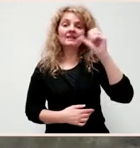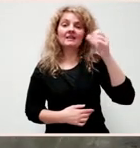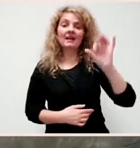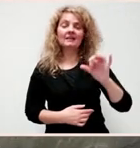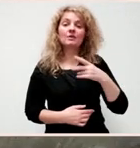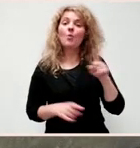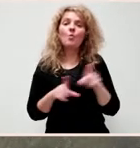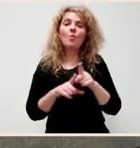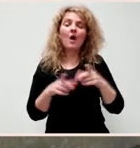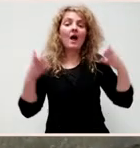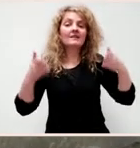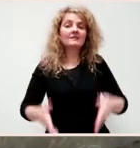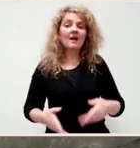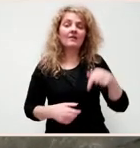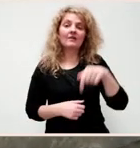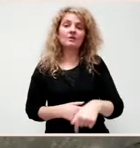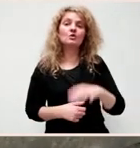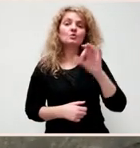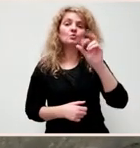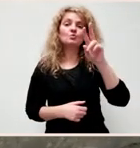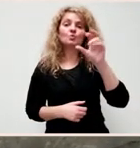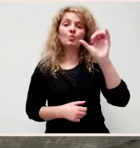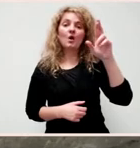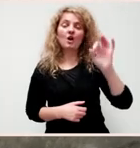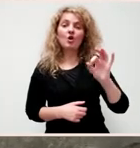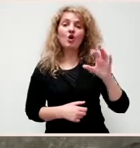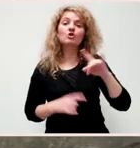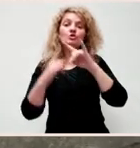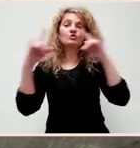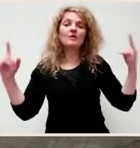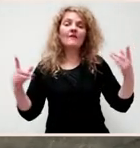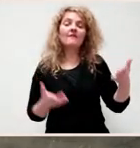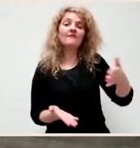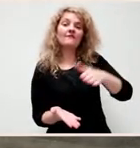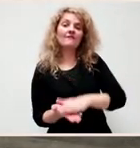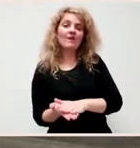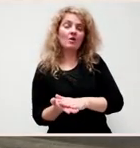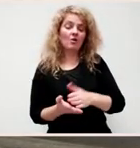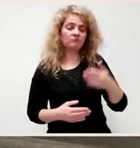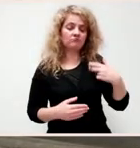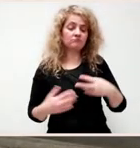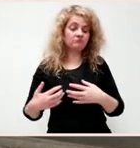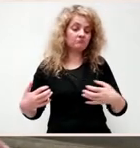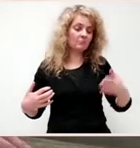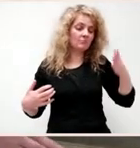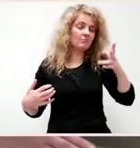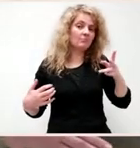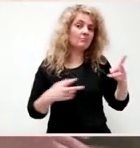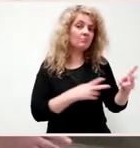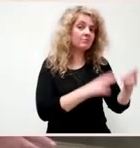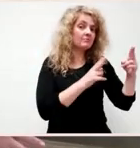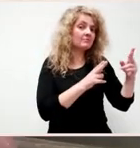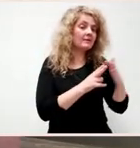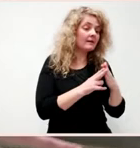Suero Gómez de Soutomaior, que faleceu, e a inscripción remata precisamente aí. O resto